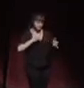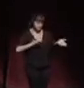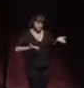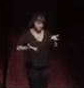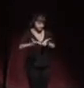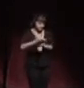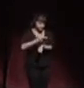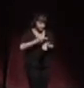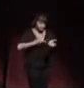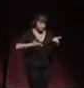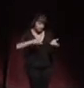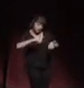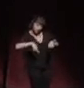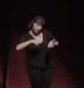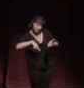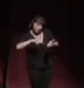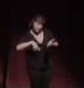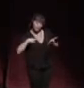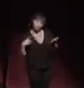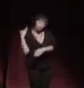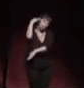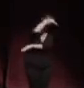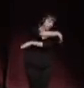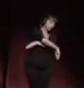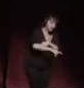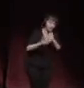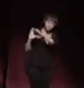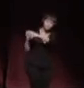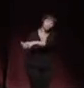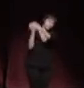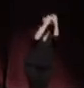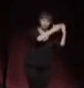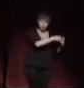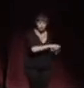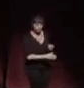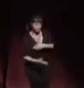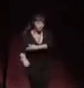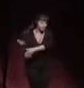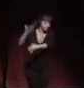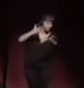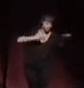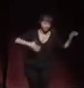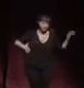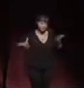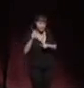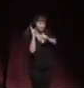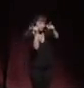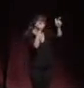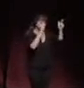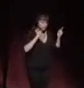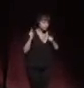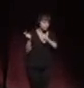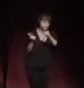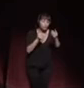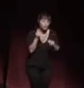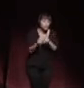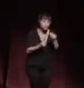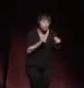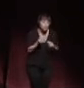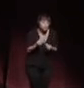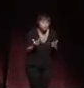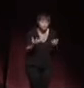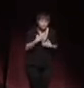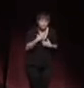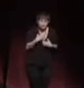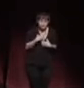estava lendo e o outro passava por cima e jogava uma bola e eram brincadeiras numa linguagem como a que nós